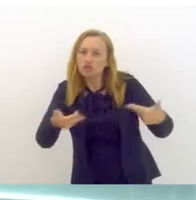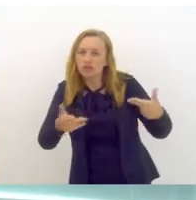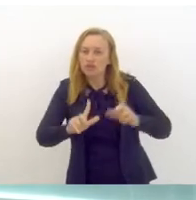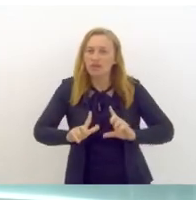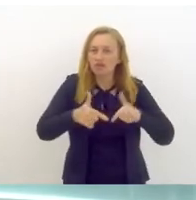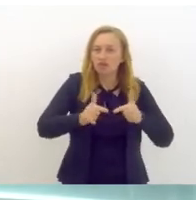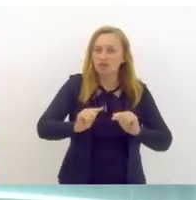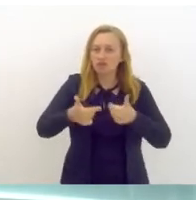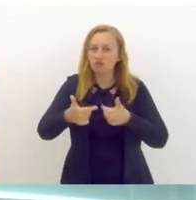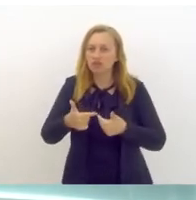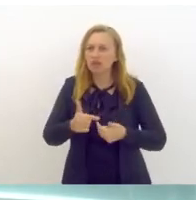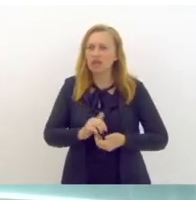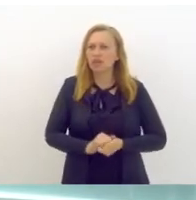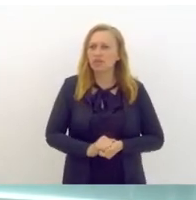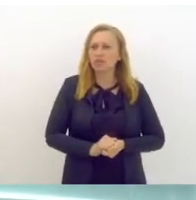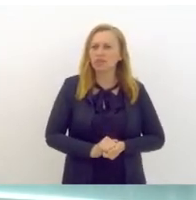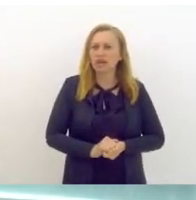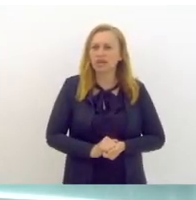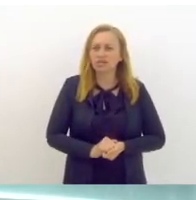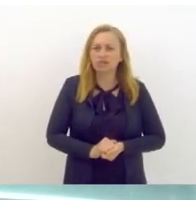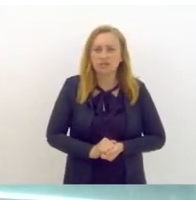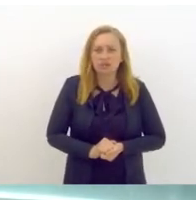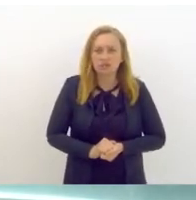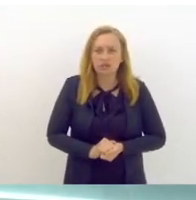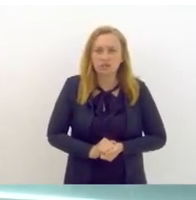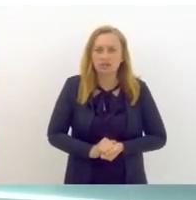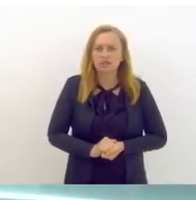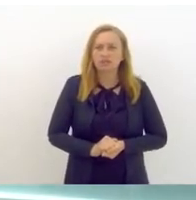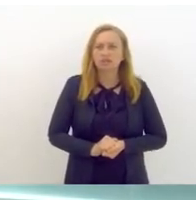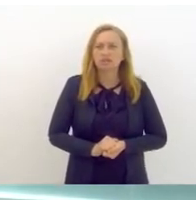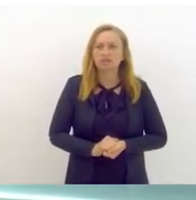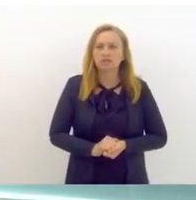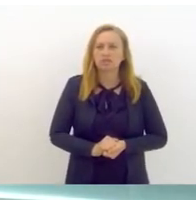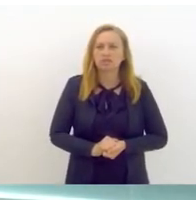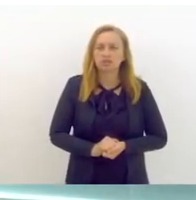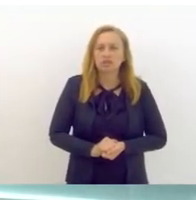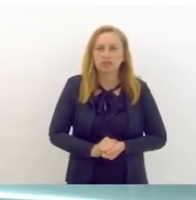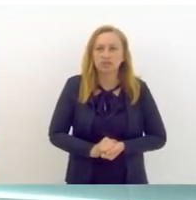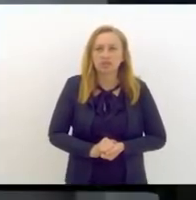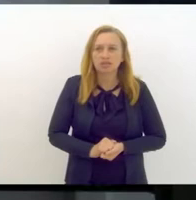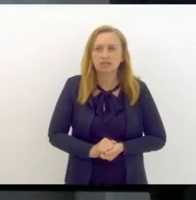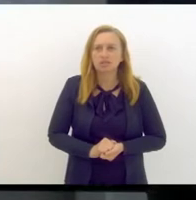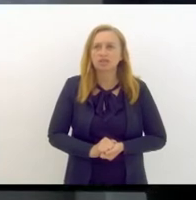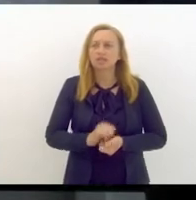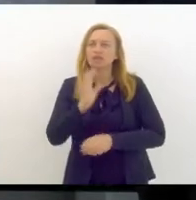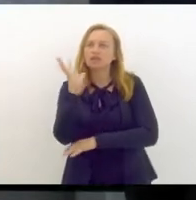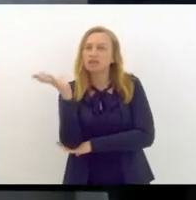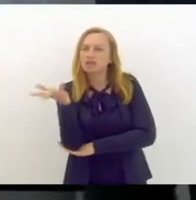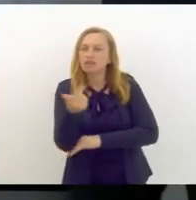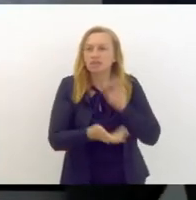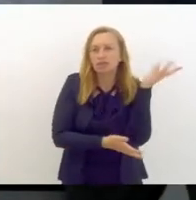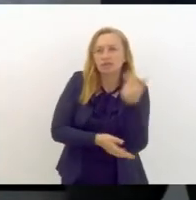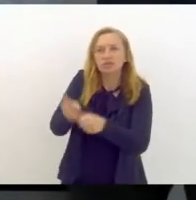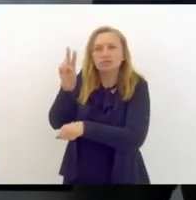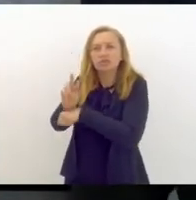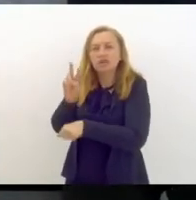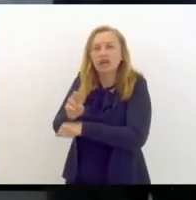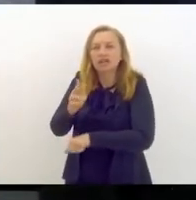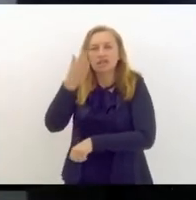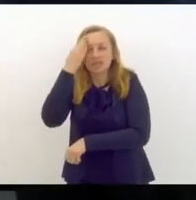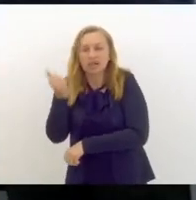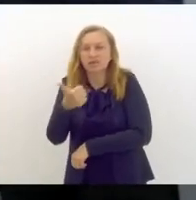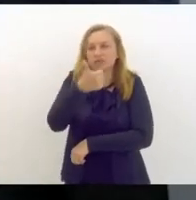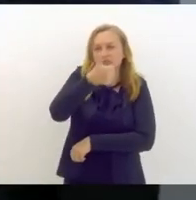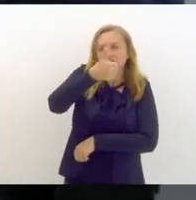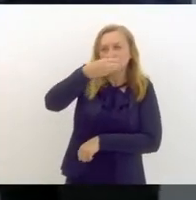de diversos eixos temáticos. Um dos primeiros e mais significativos é a proteção ambiental. A gente sabe que todas as 13 cidades